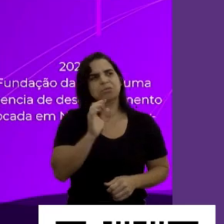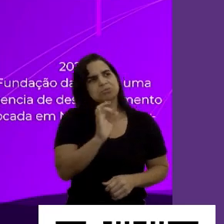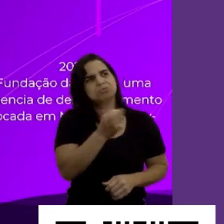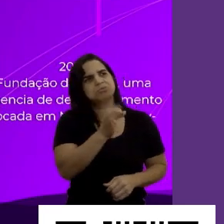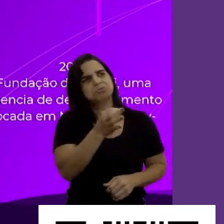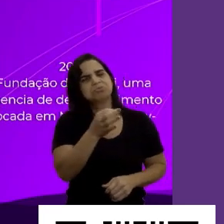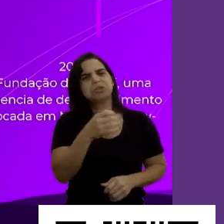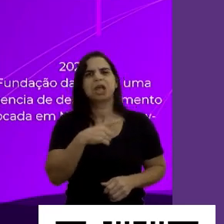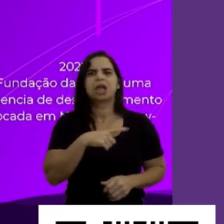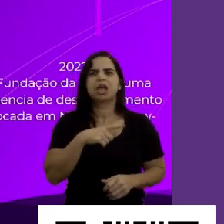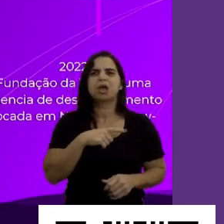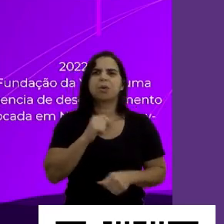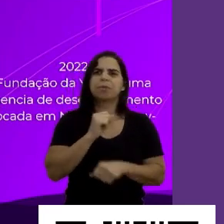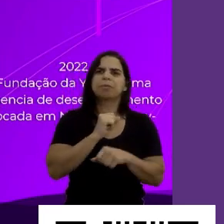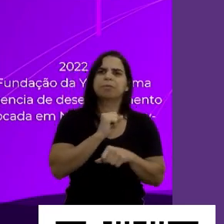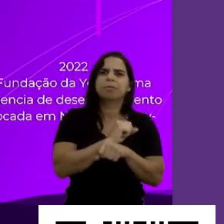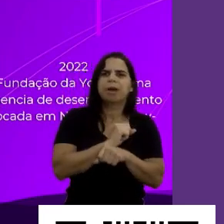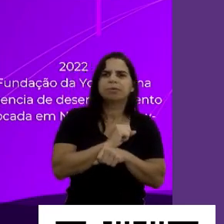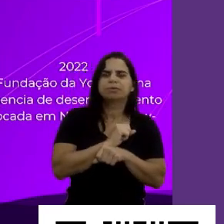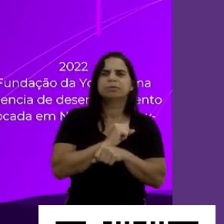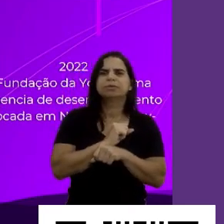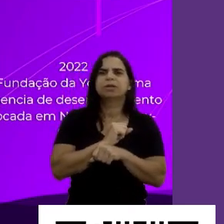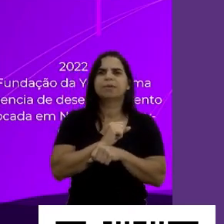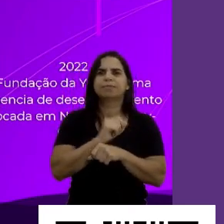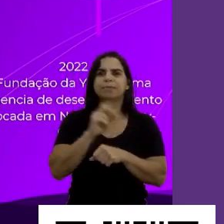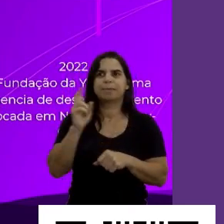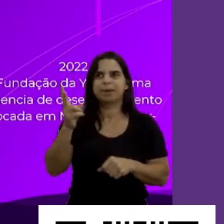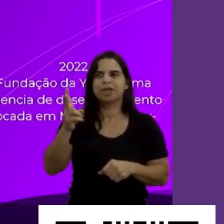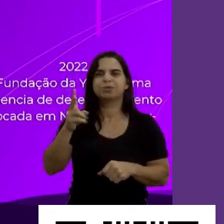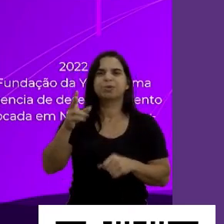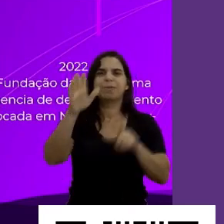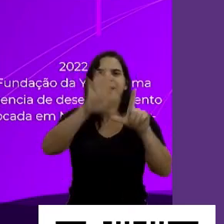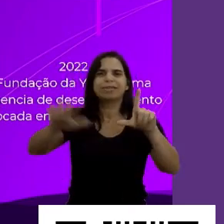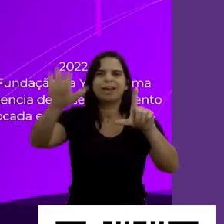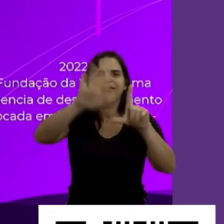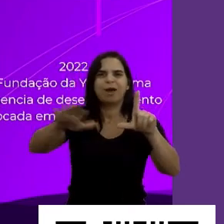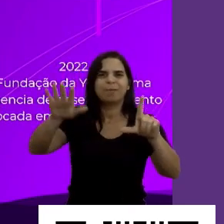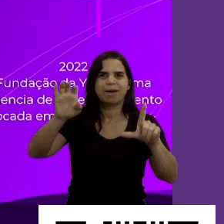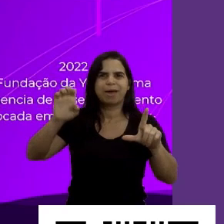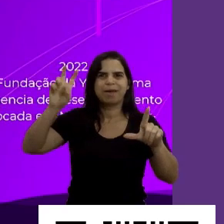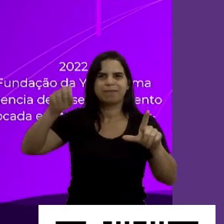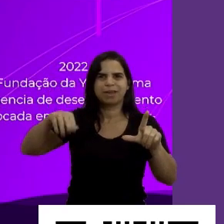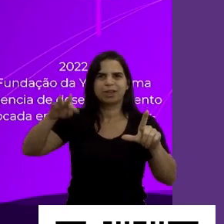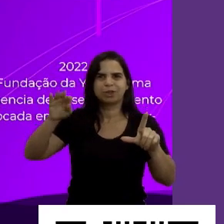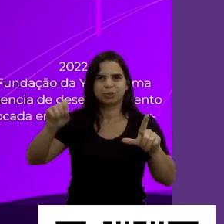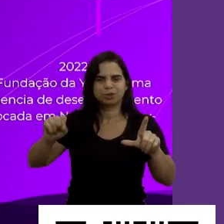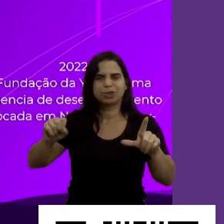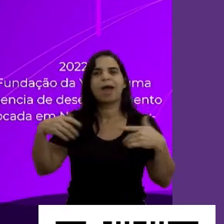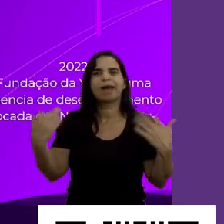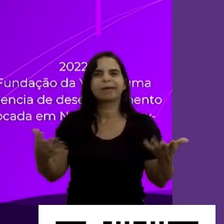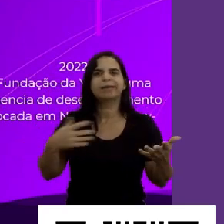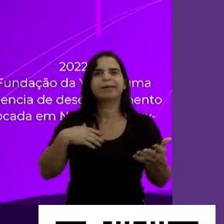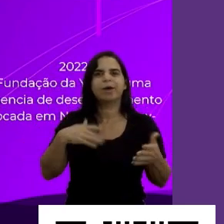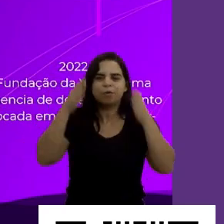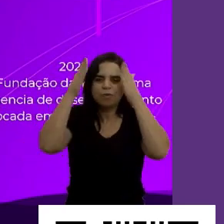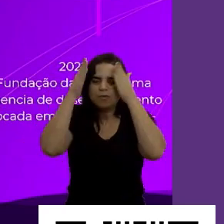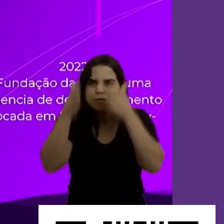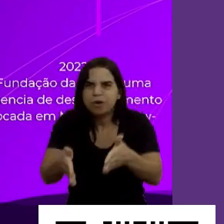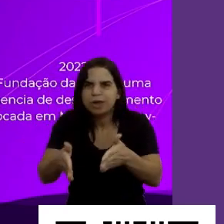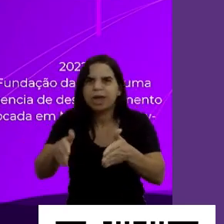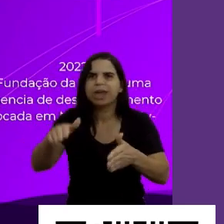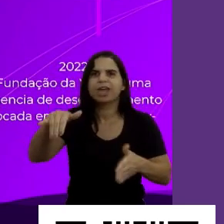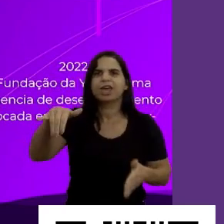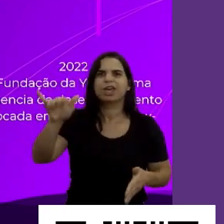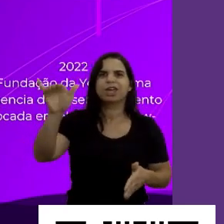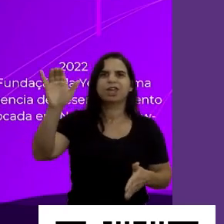bimeting que tá ali que seria a plataforma para eventos e foquei 100% na iupi explicando que é iupi